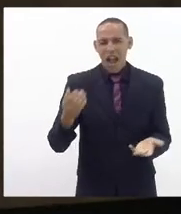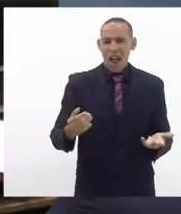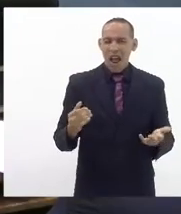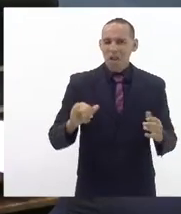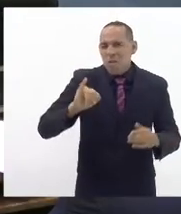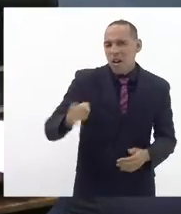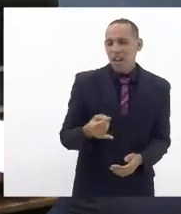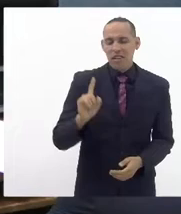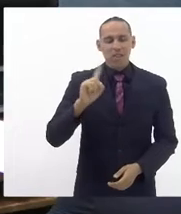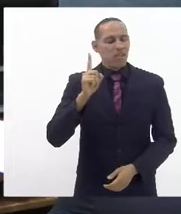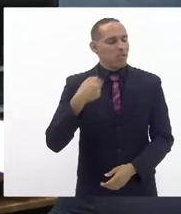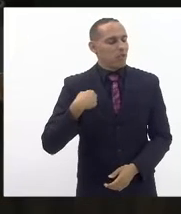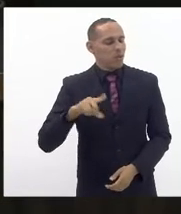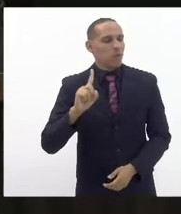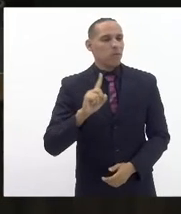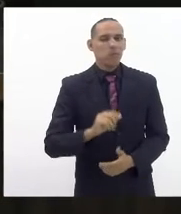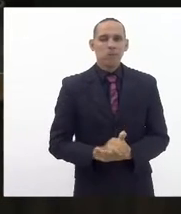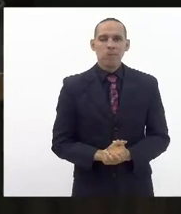comigo.